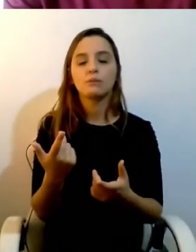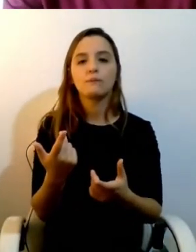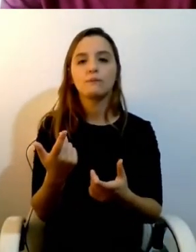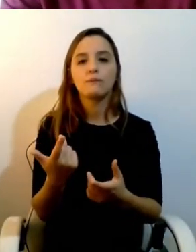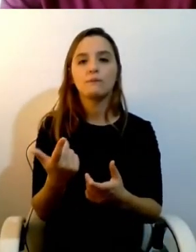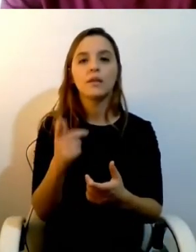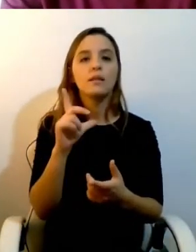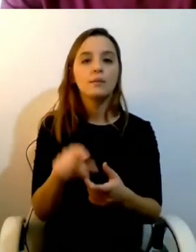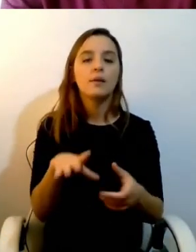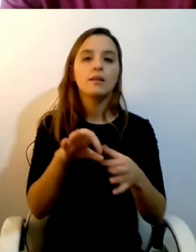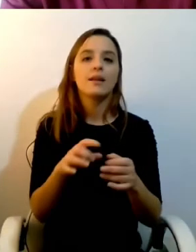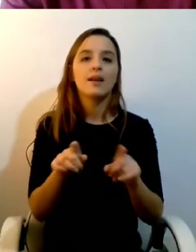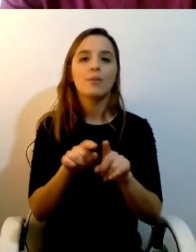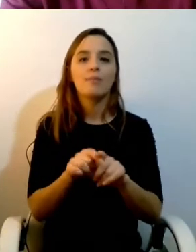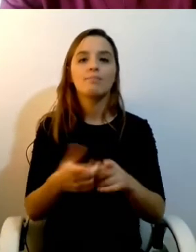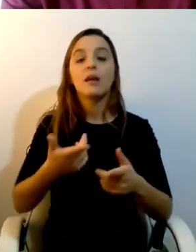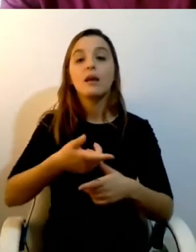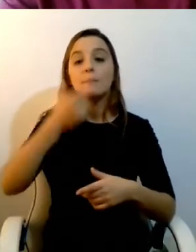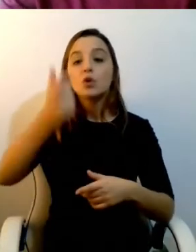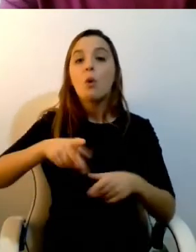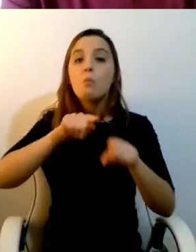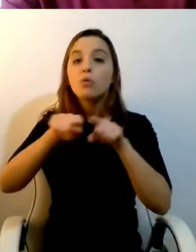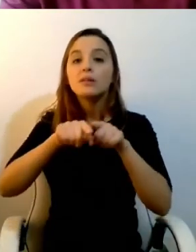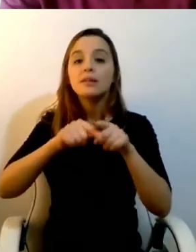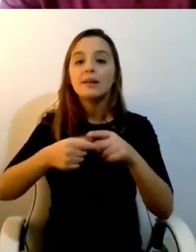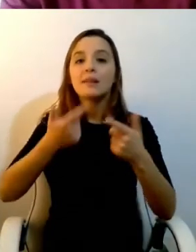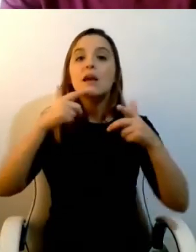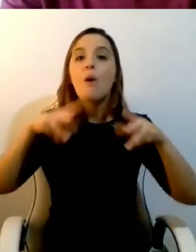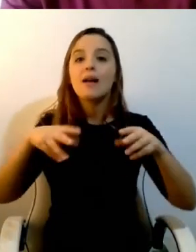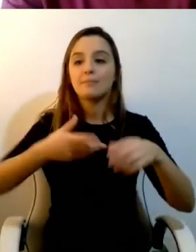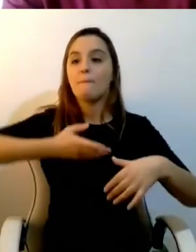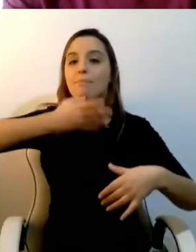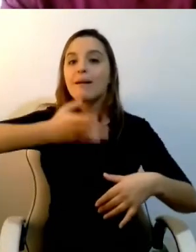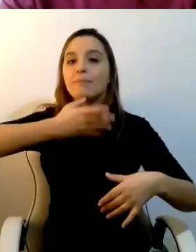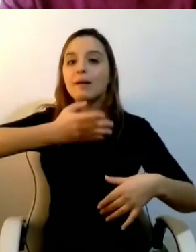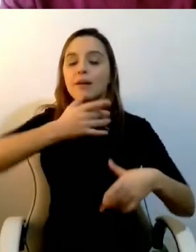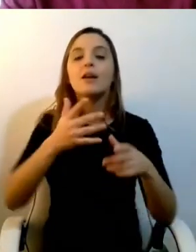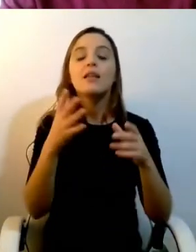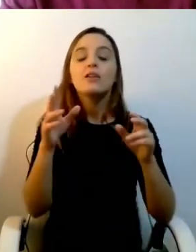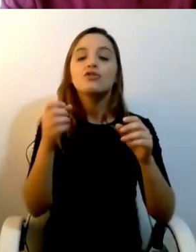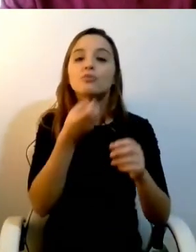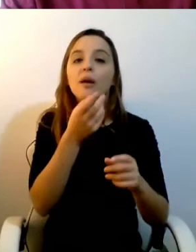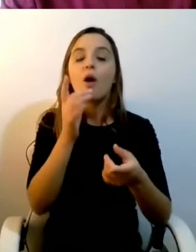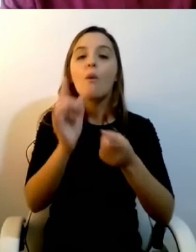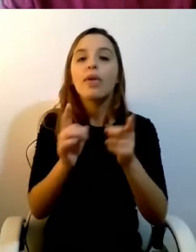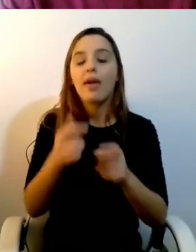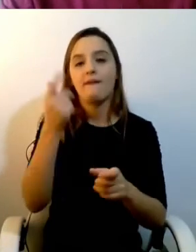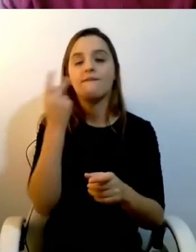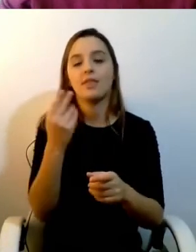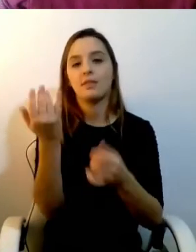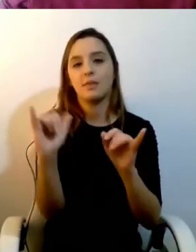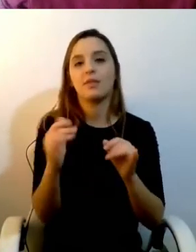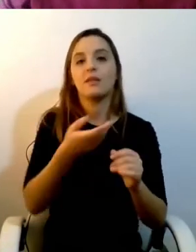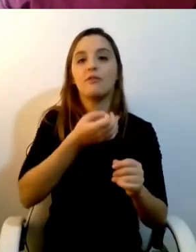e está também na linguagem política que é utilizada na área da deficiência e que é utilizada como bandeira por parte das autoridades a nível nacional.